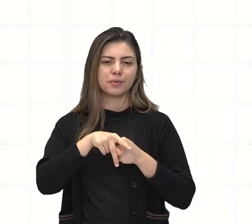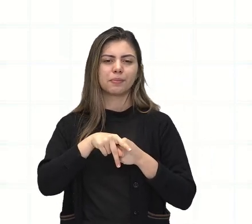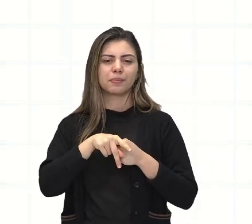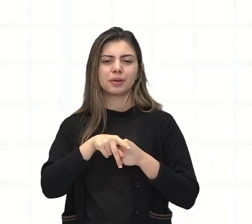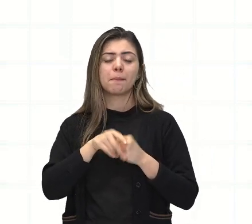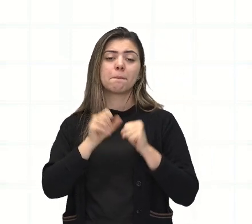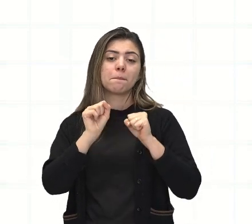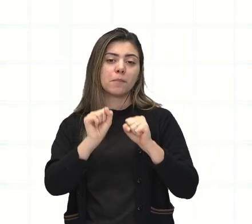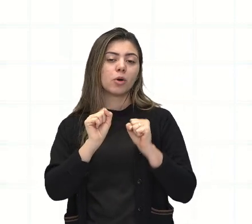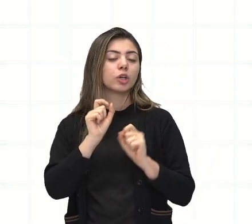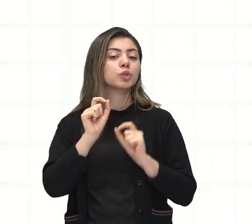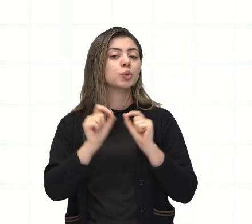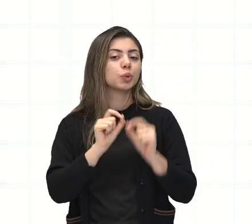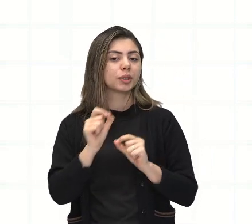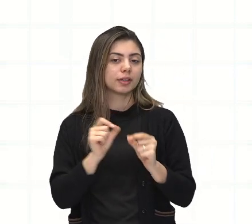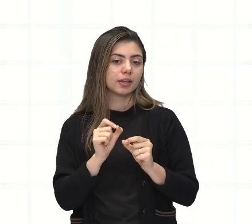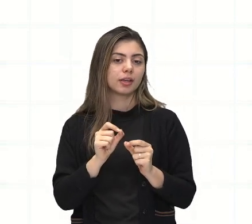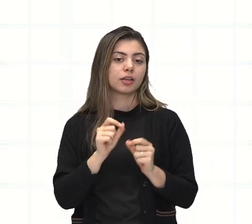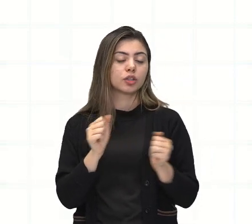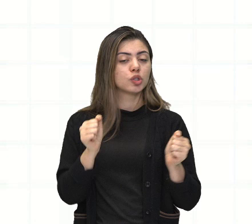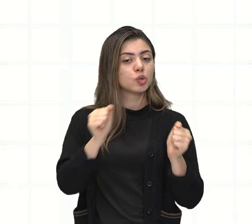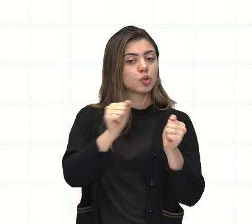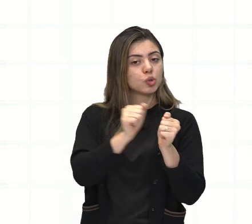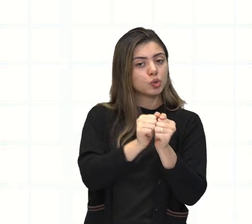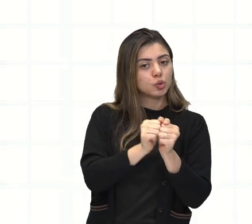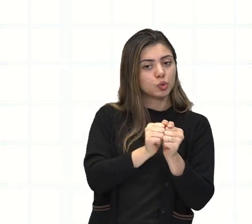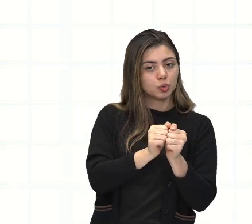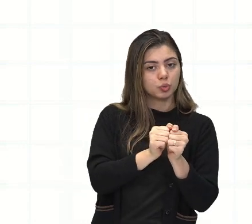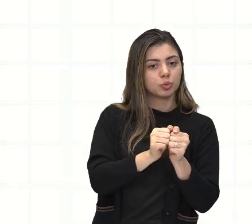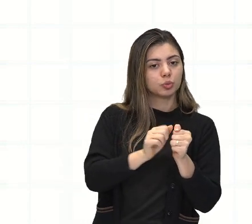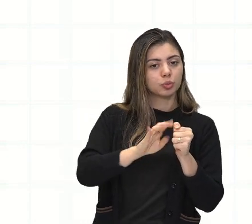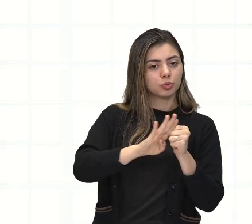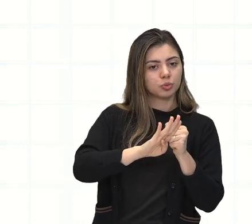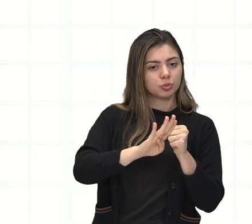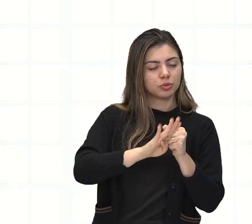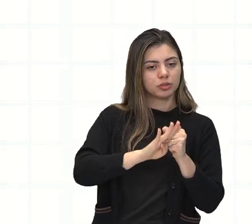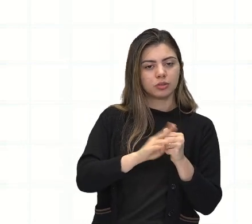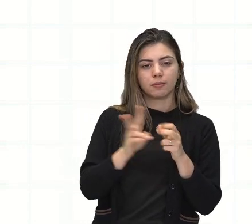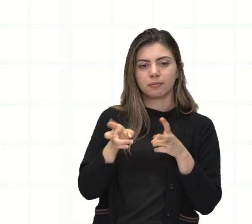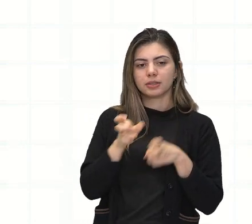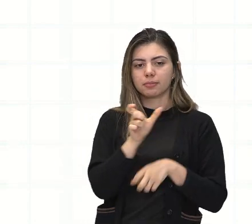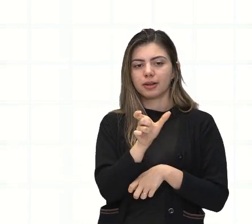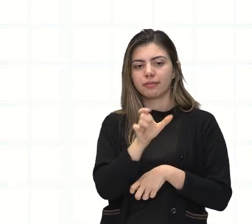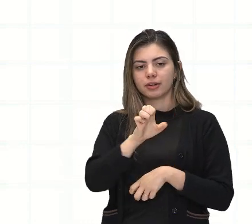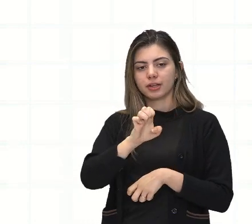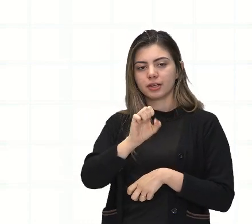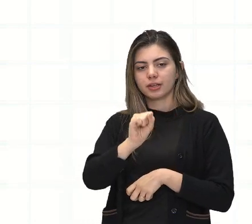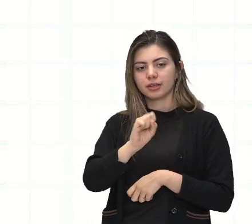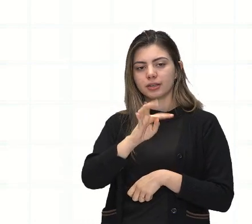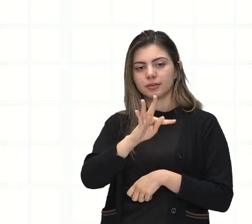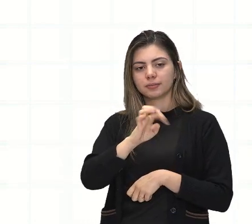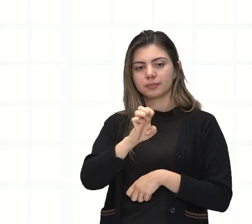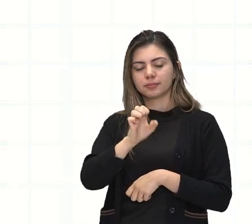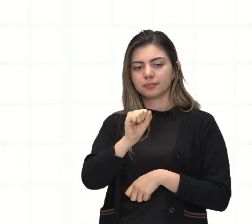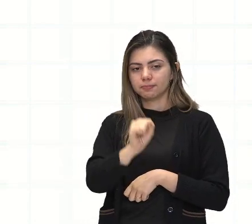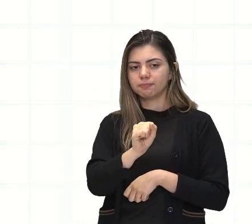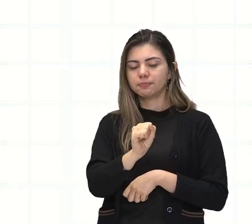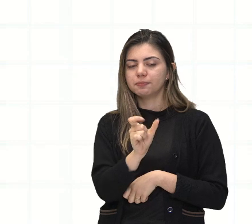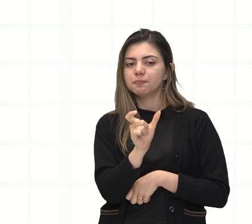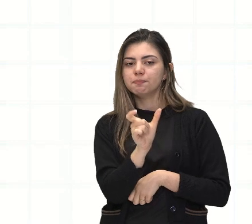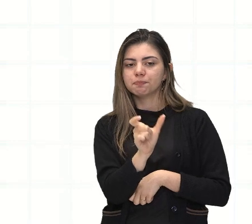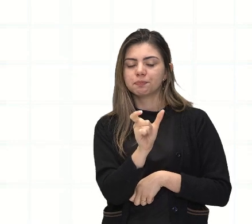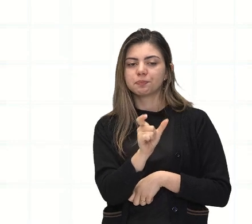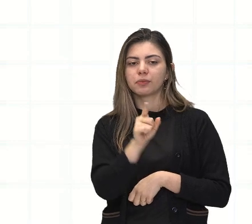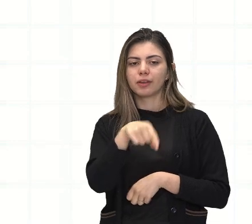pronome ele pode acompanhar estes. Olha lá, estes. Estes